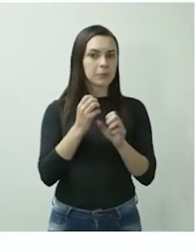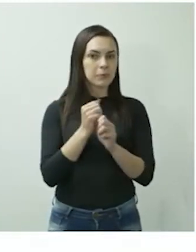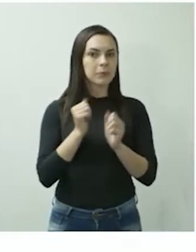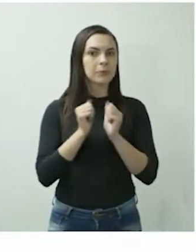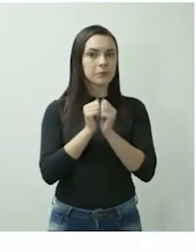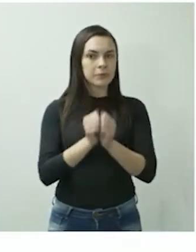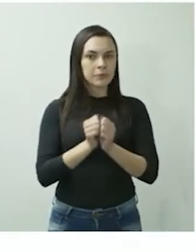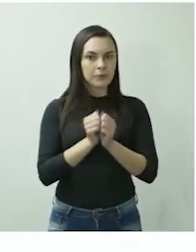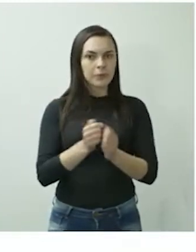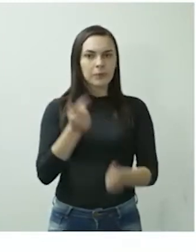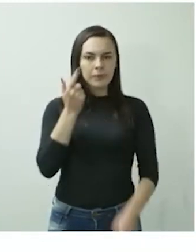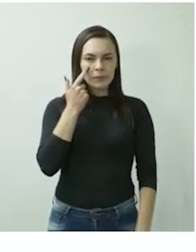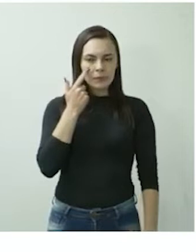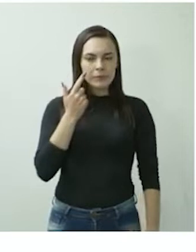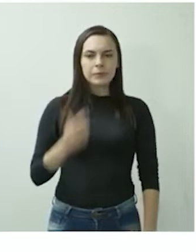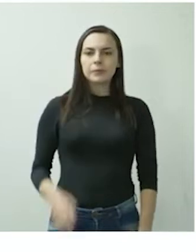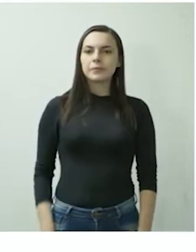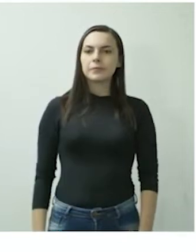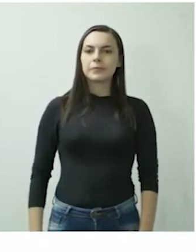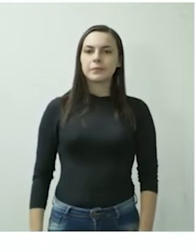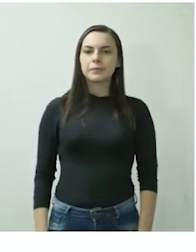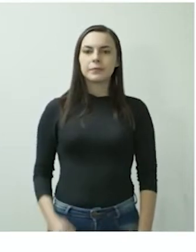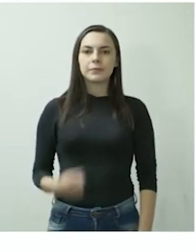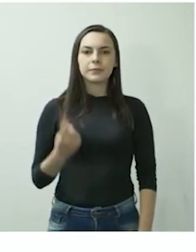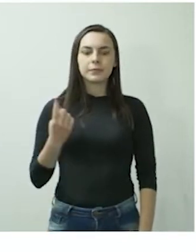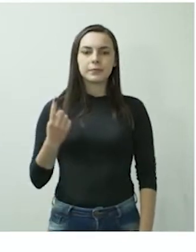na tela. Vamos ver?